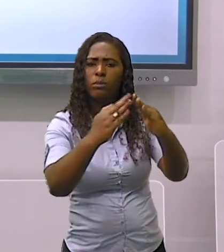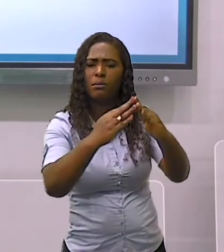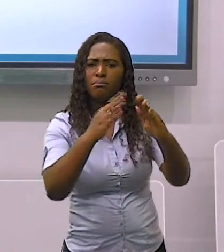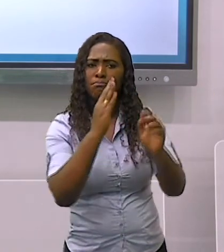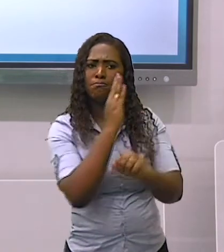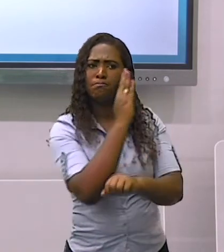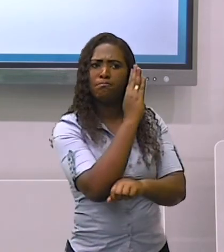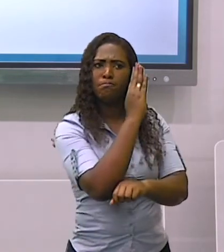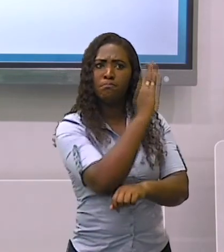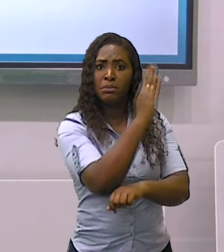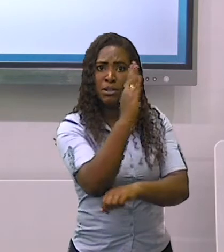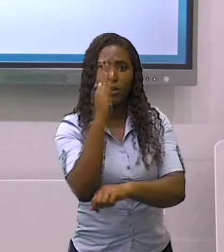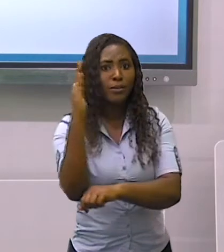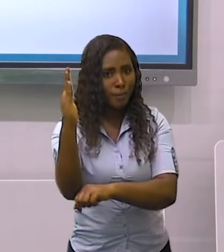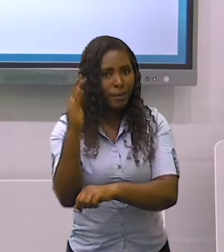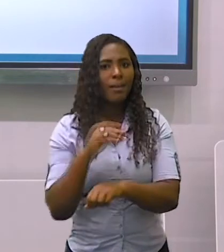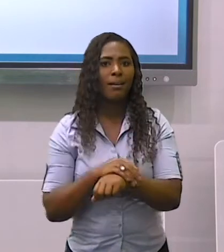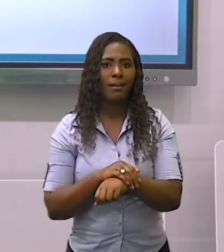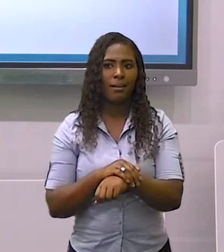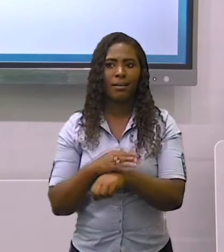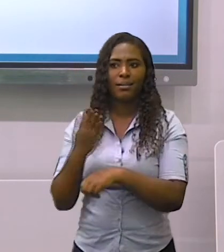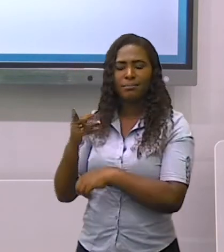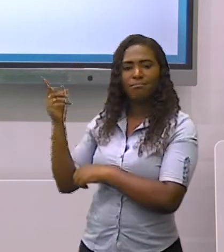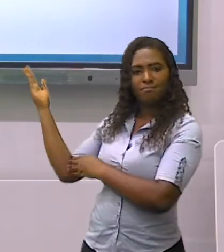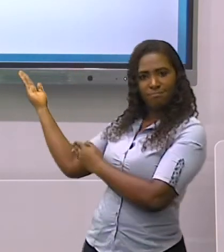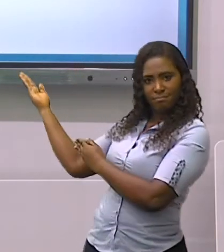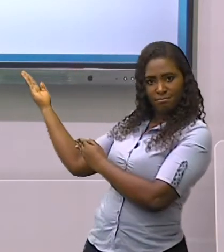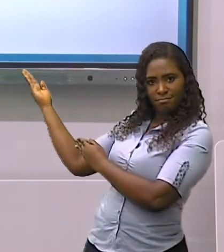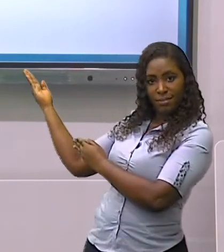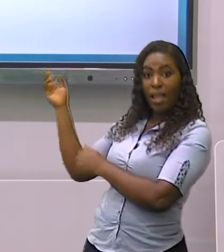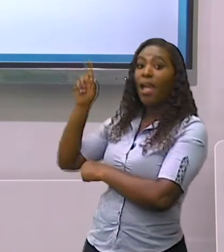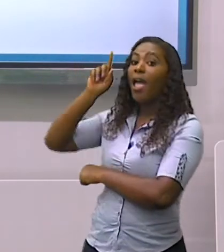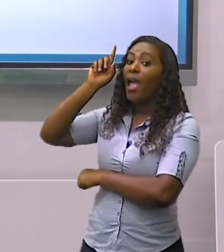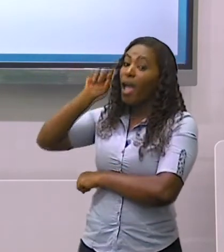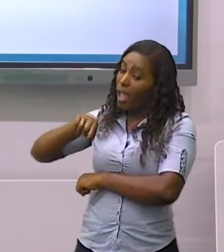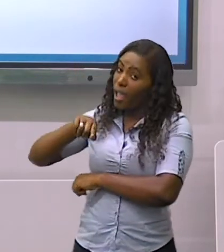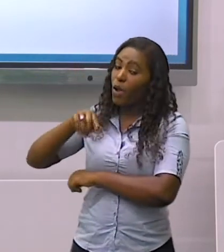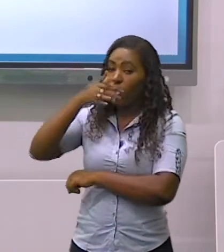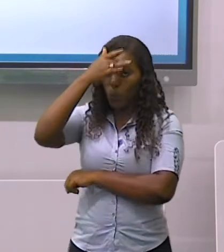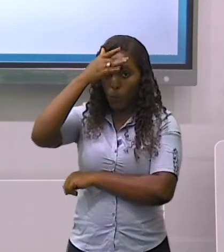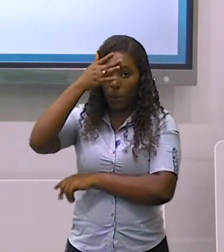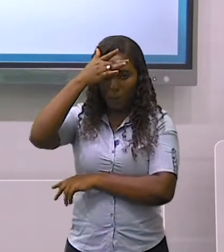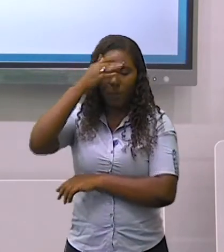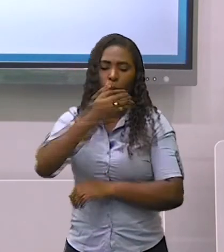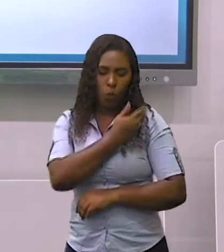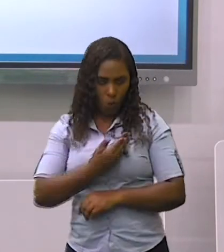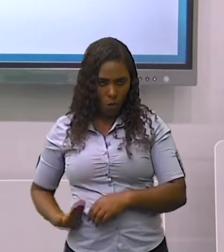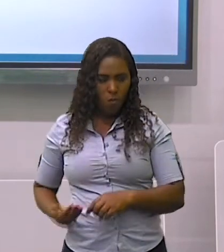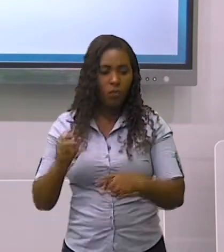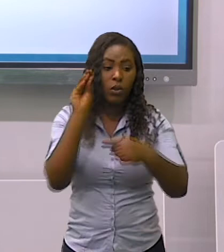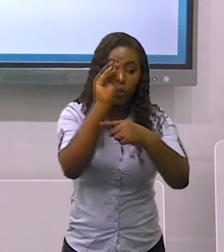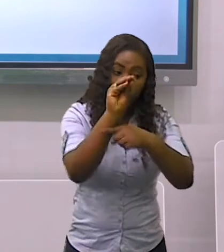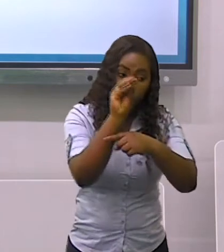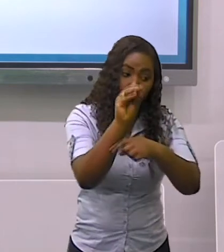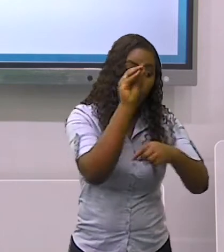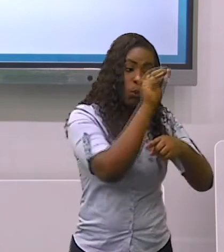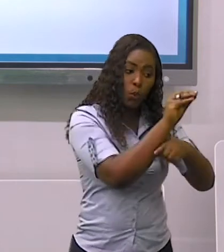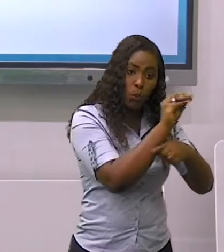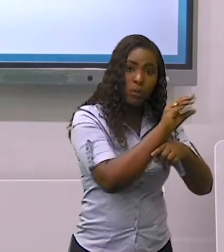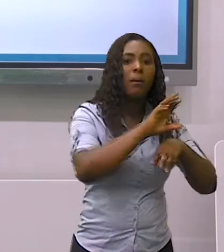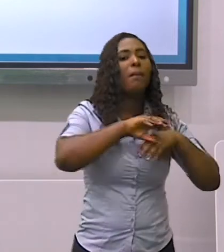na imagem. Estes são os espaços públicos cobertos. Em nosso